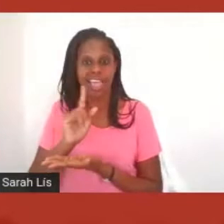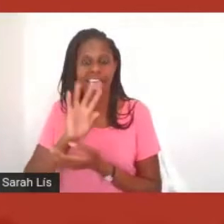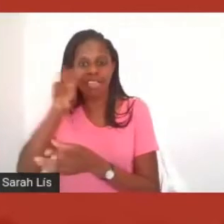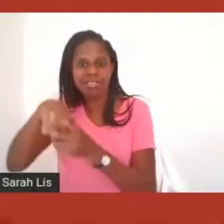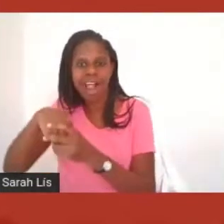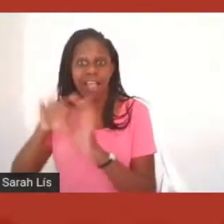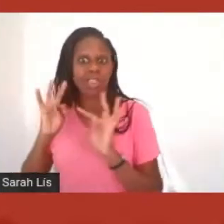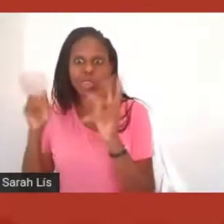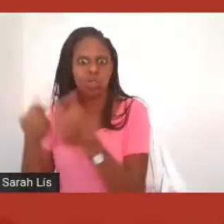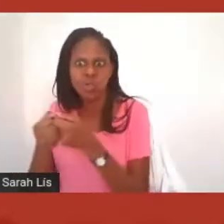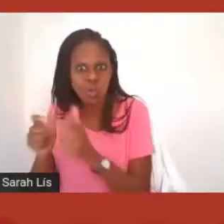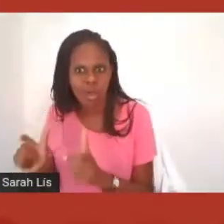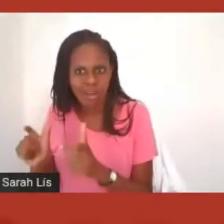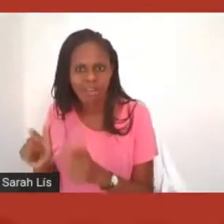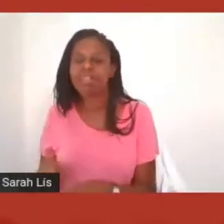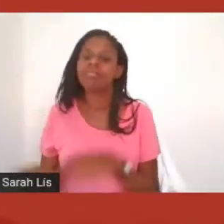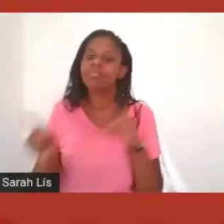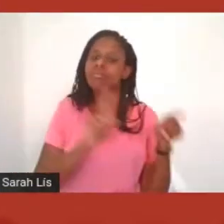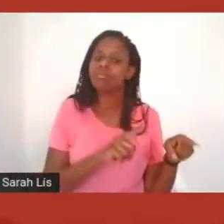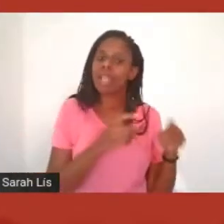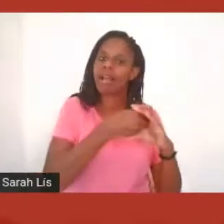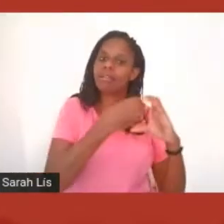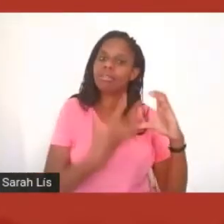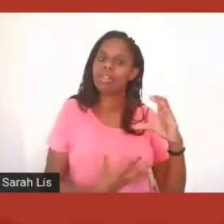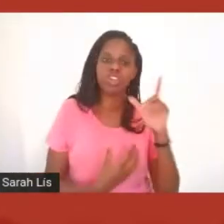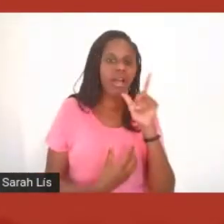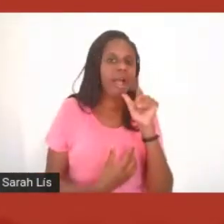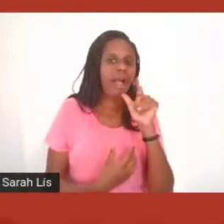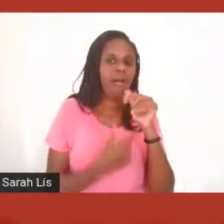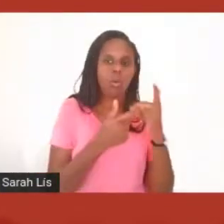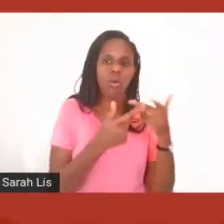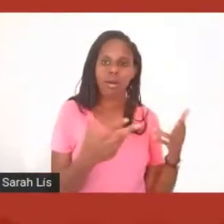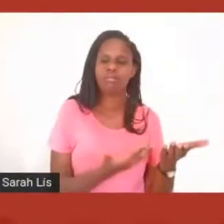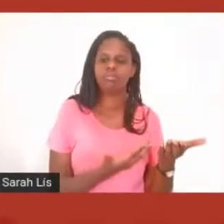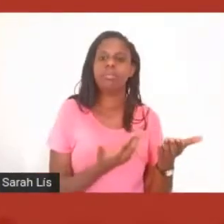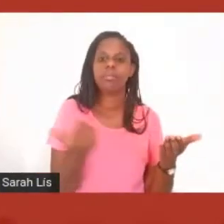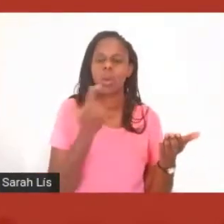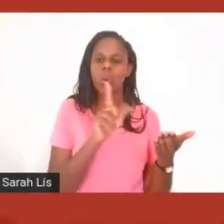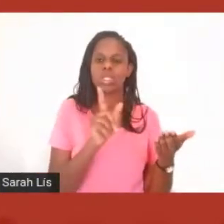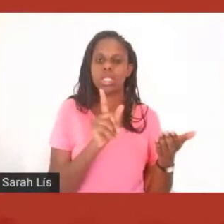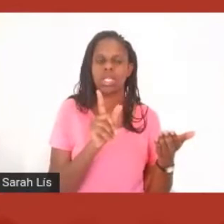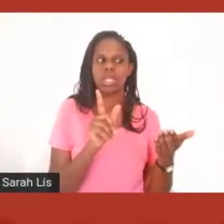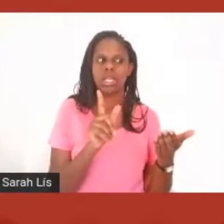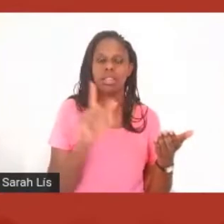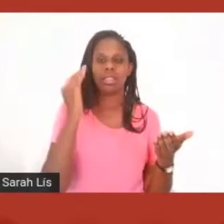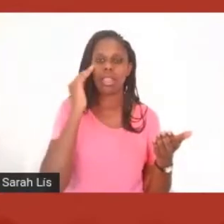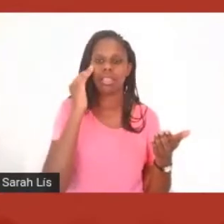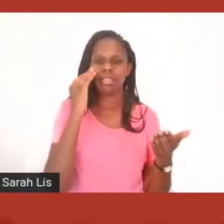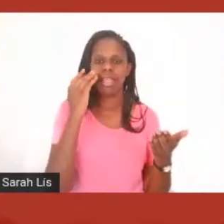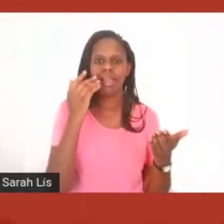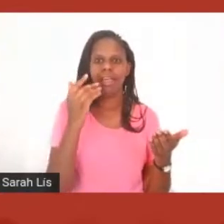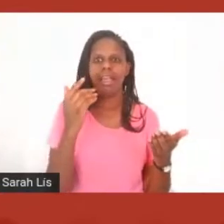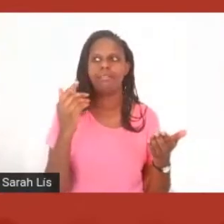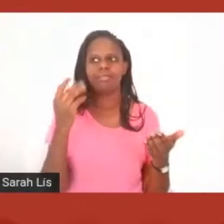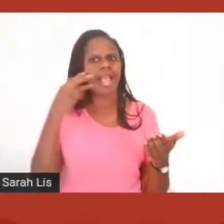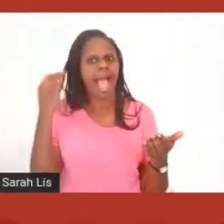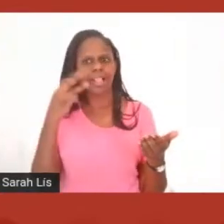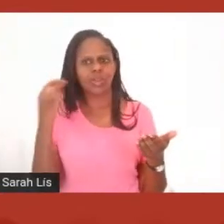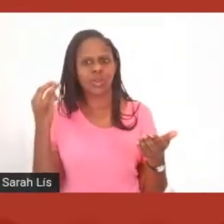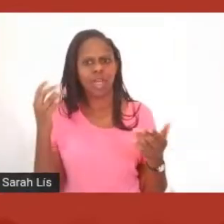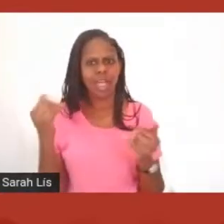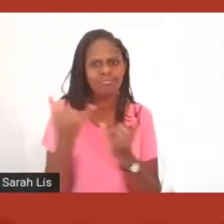bem a esses formatos, para ver se essas são as mesmas características ou não, para ver se gato é líquido ou não.